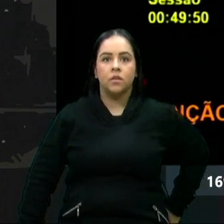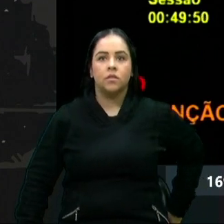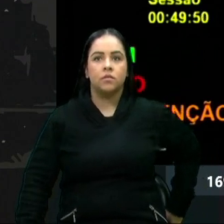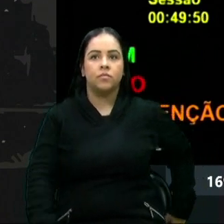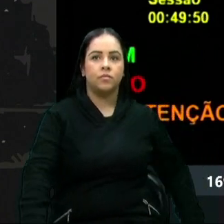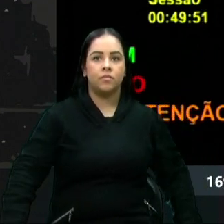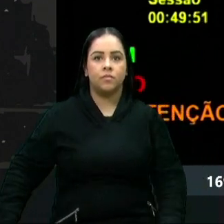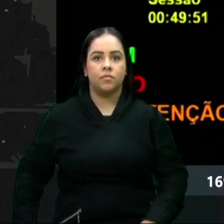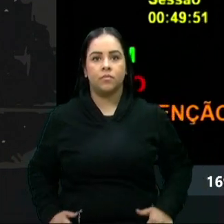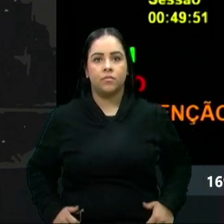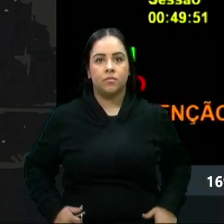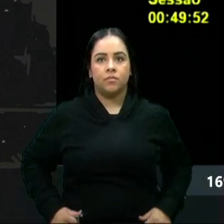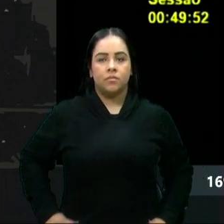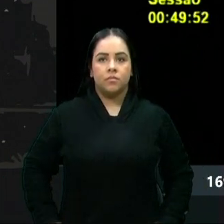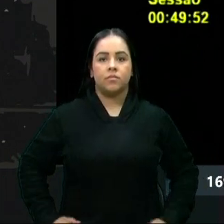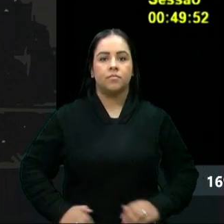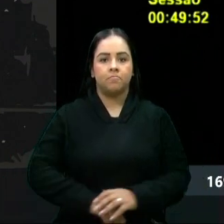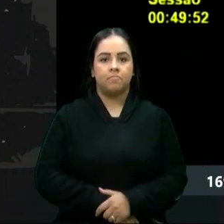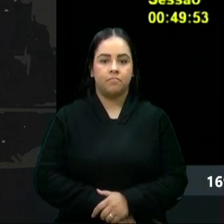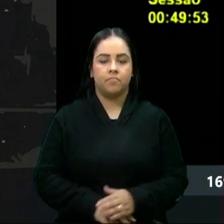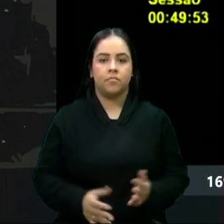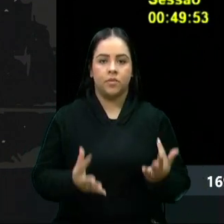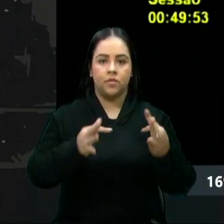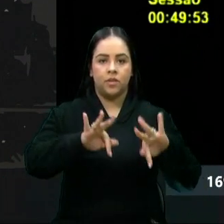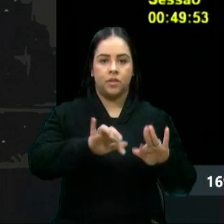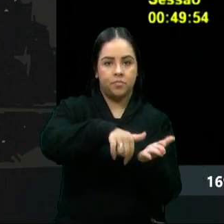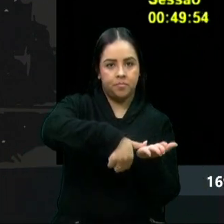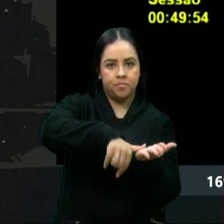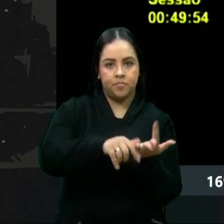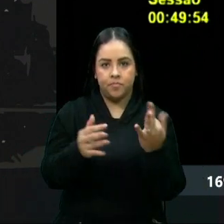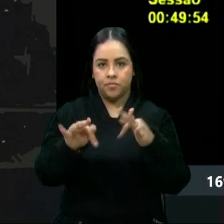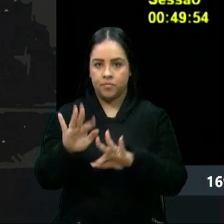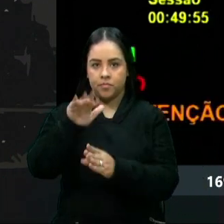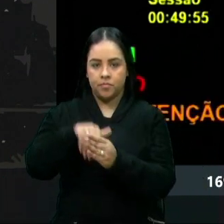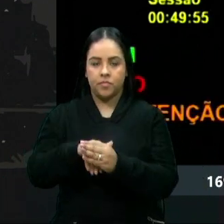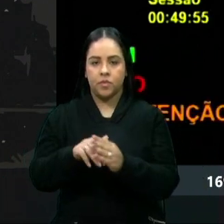Encerrado o registro dos votos, encerrada a votação, a moção número 4, 2021.